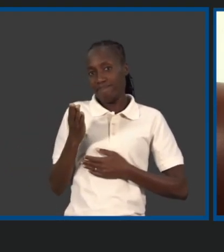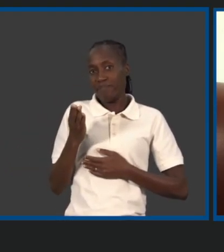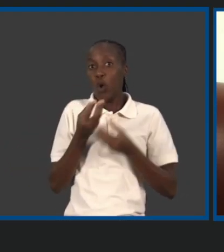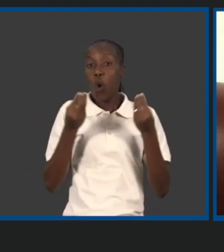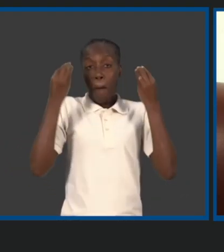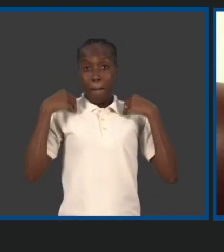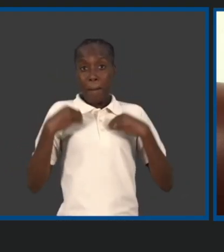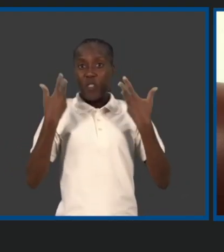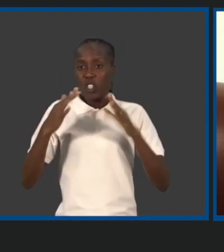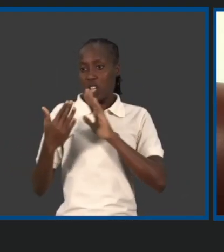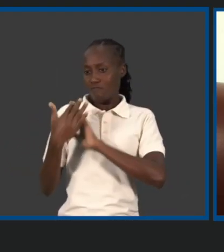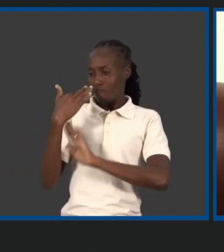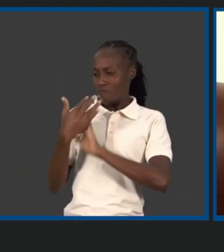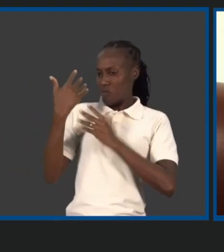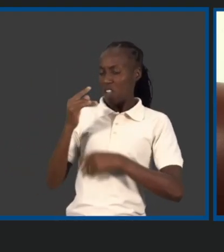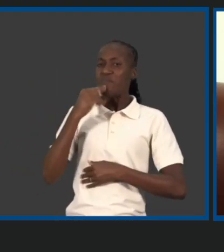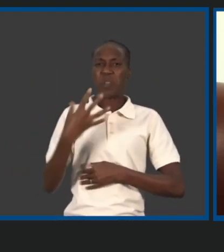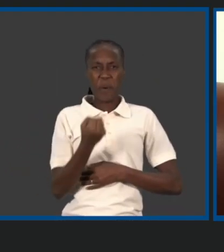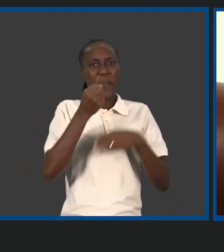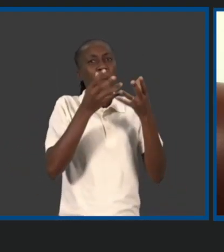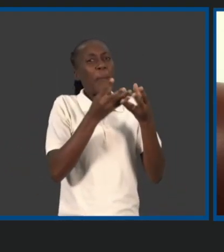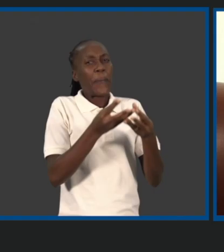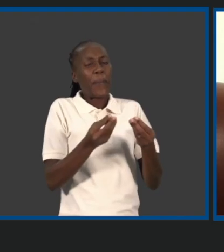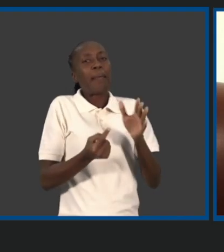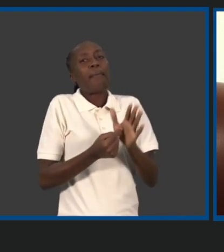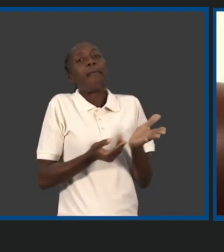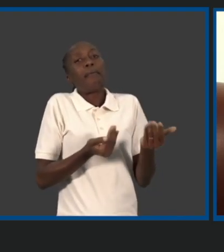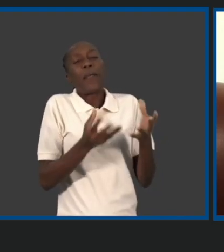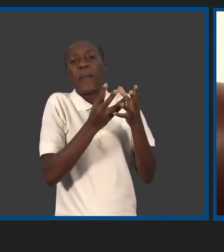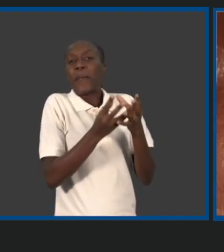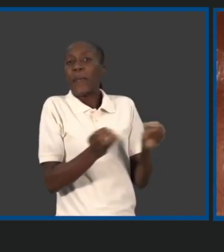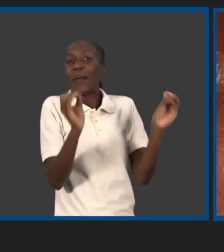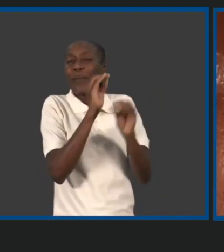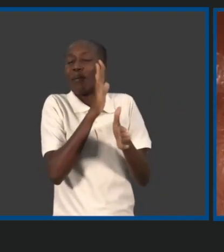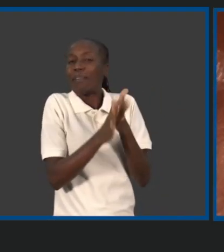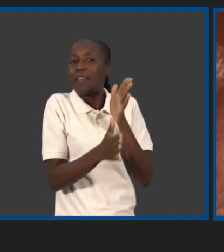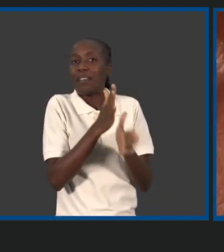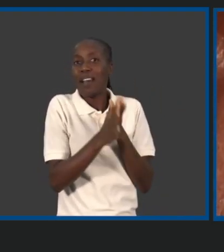como o médico já tinha dito que havia de passar, esperamos ver passar. Mas, não passou.